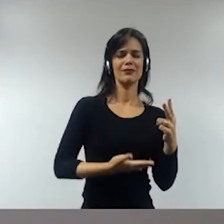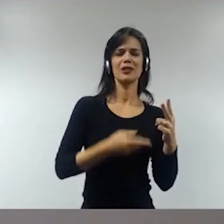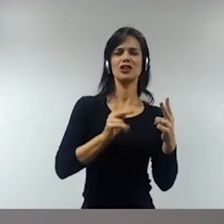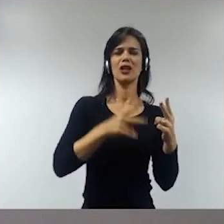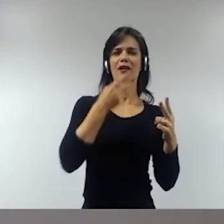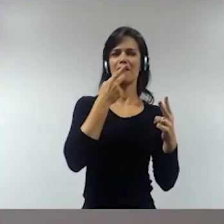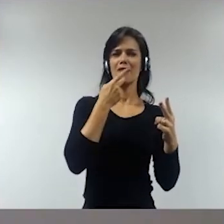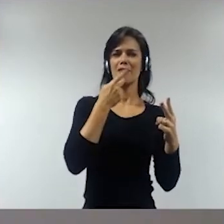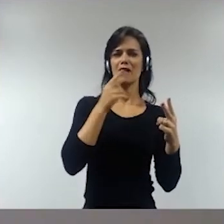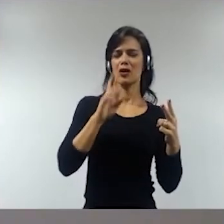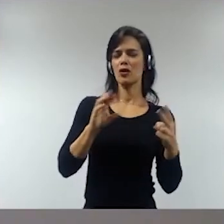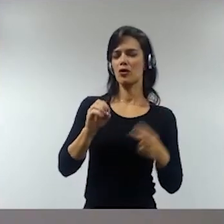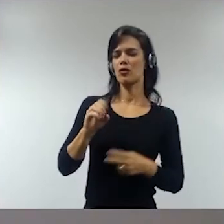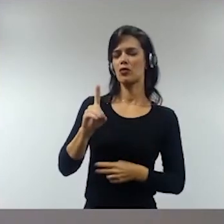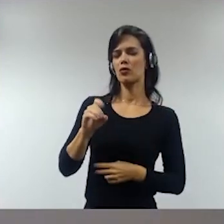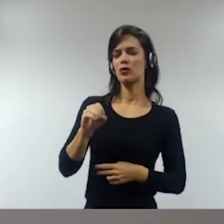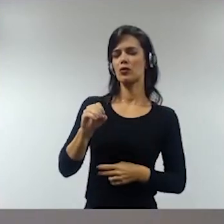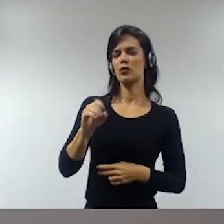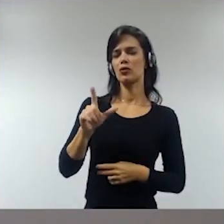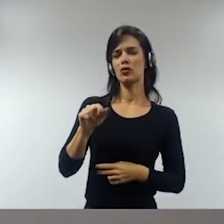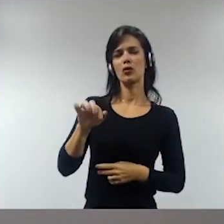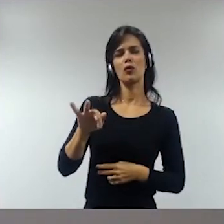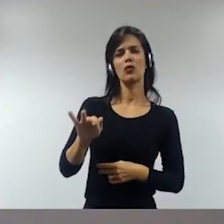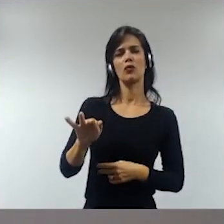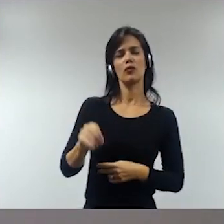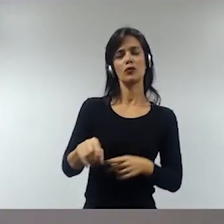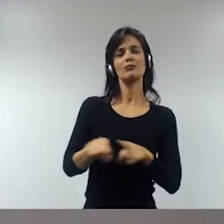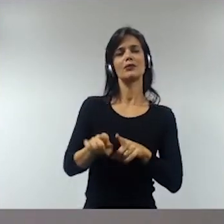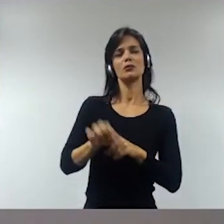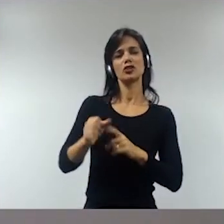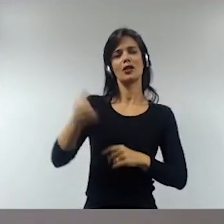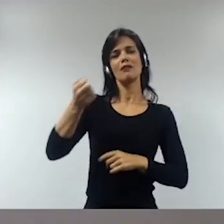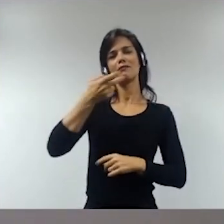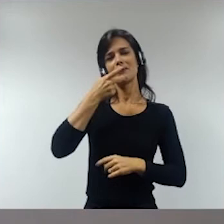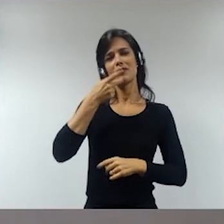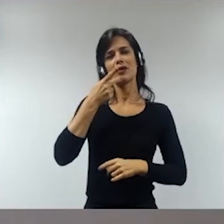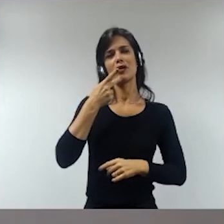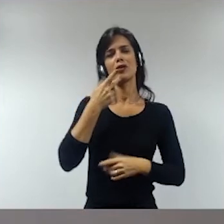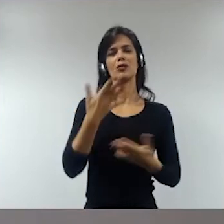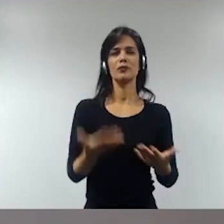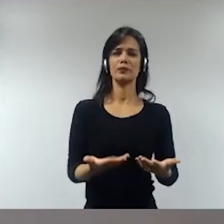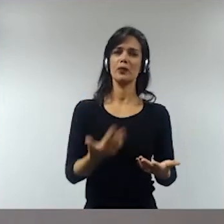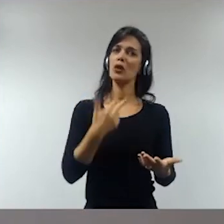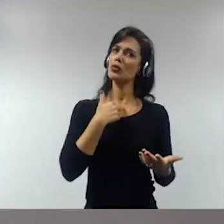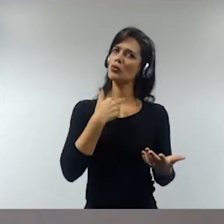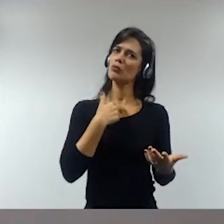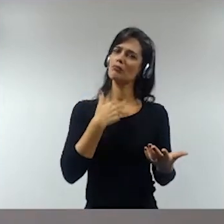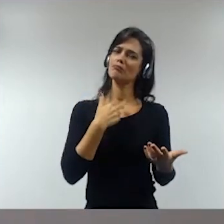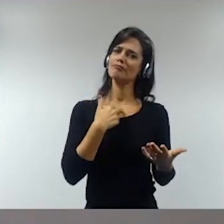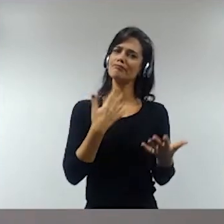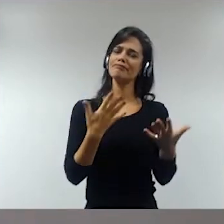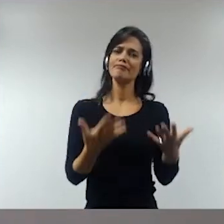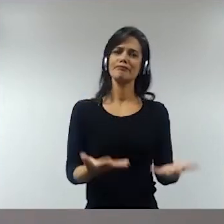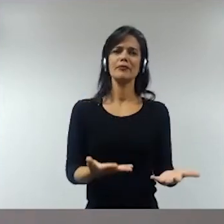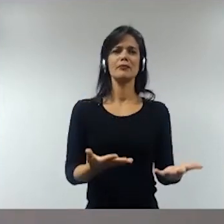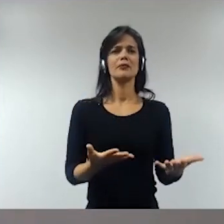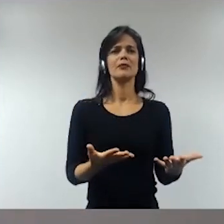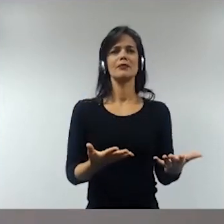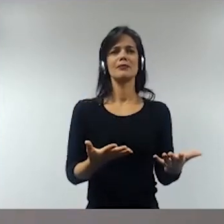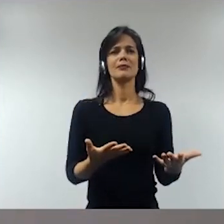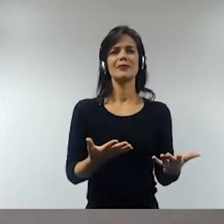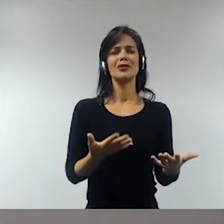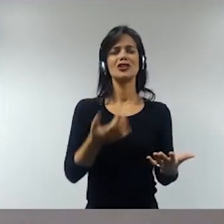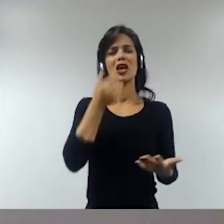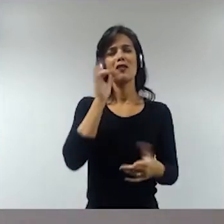também, Rodolfo, retocou, porque não dá para a gente negar, né? A proposta do nosso painel são os